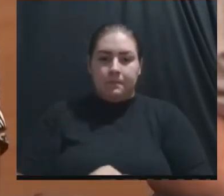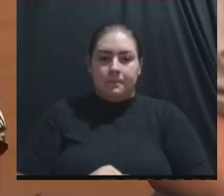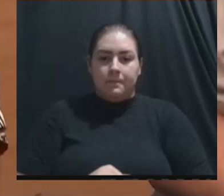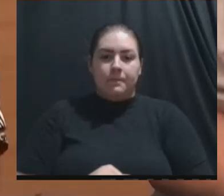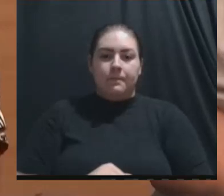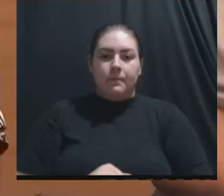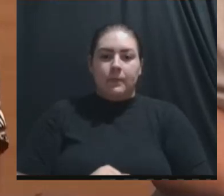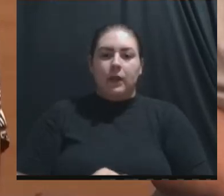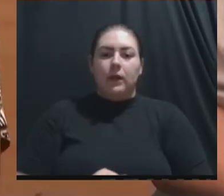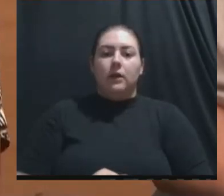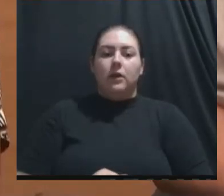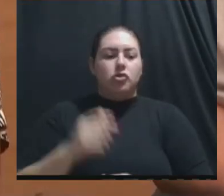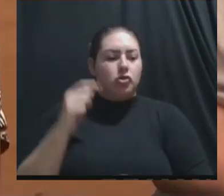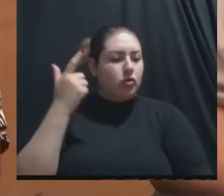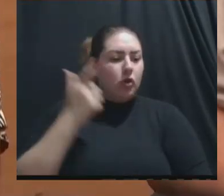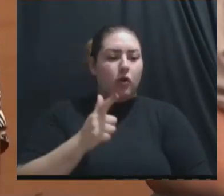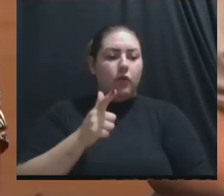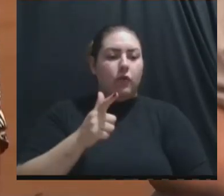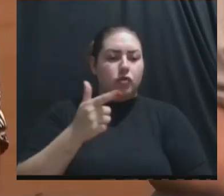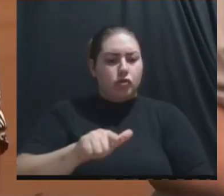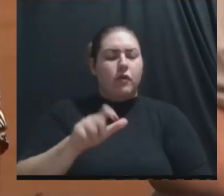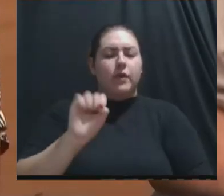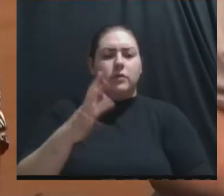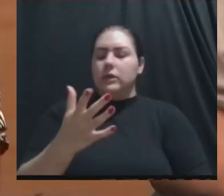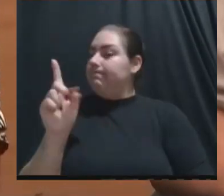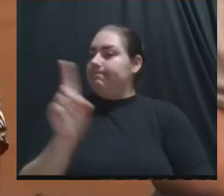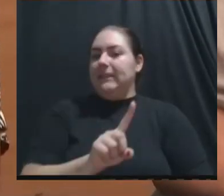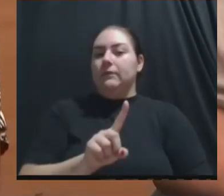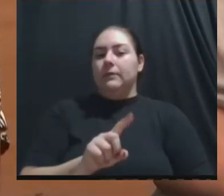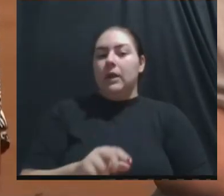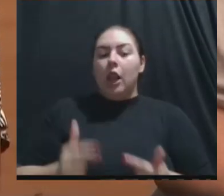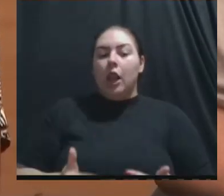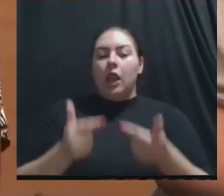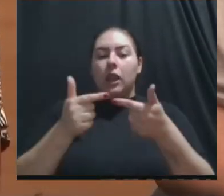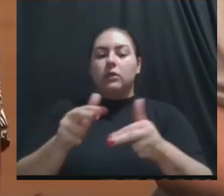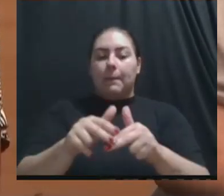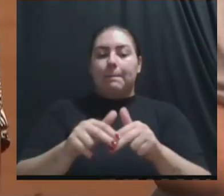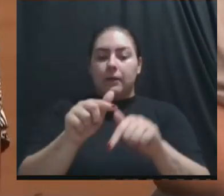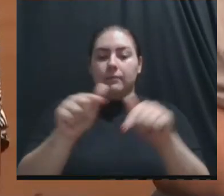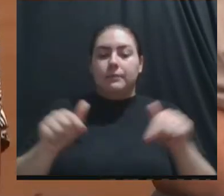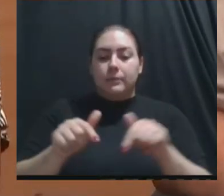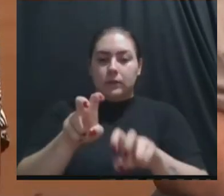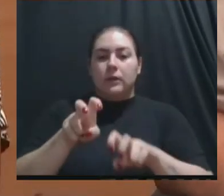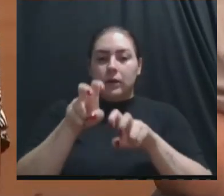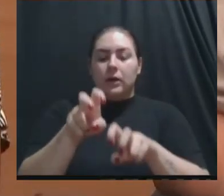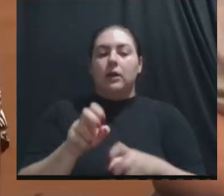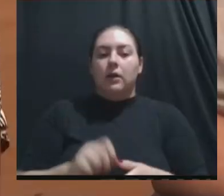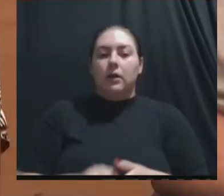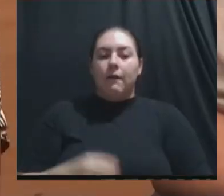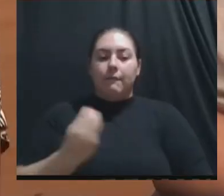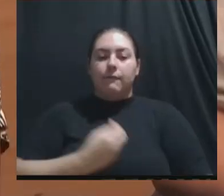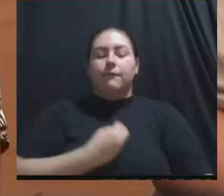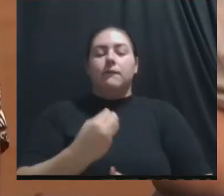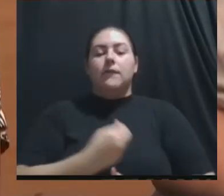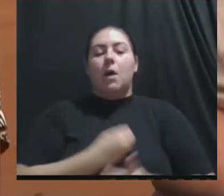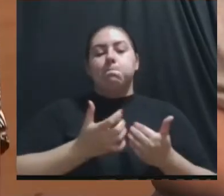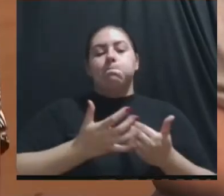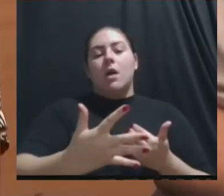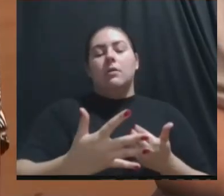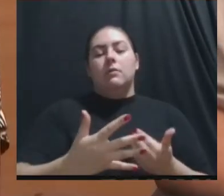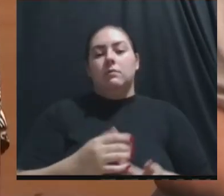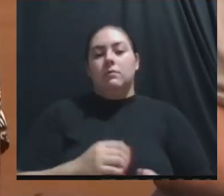A luta pela terra segue viva, ela é legítima. Que a memória dos 21